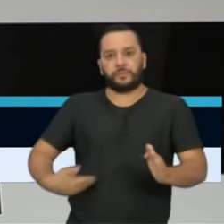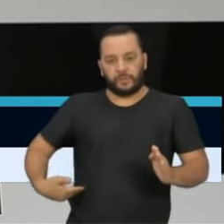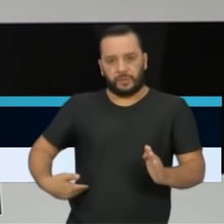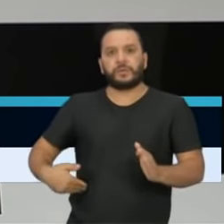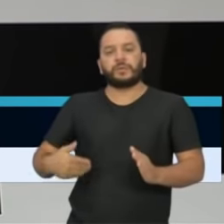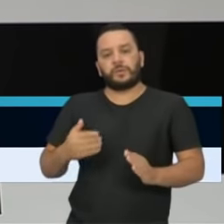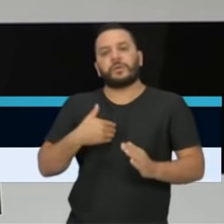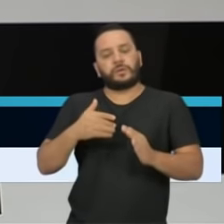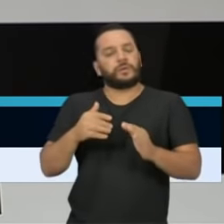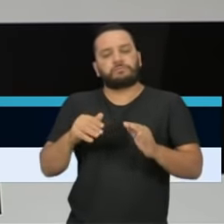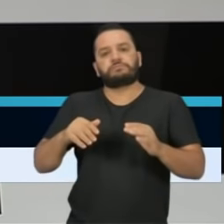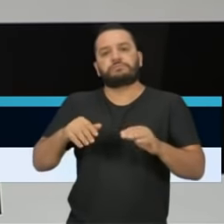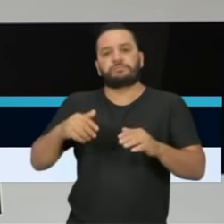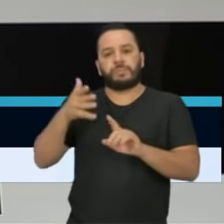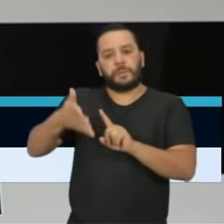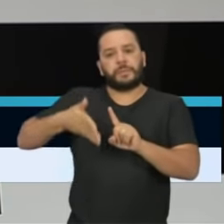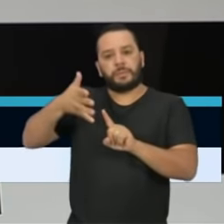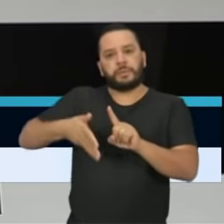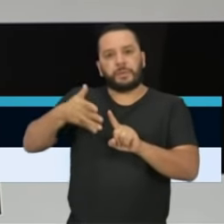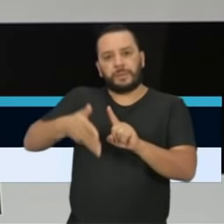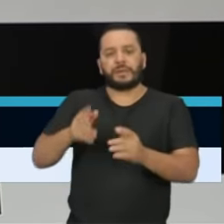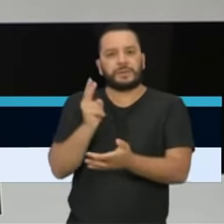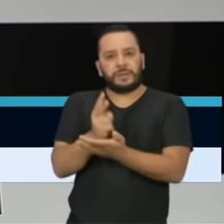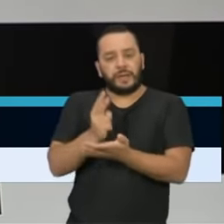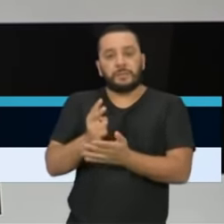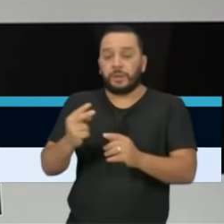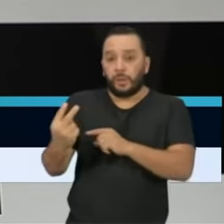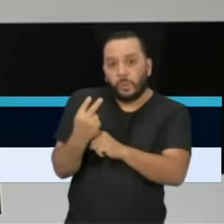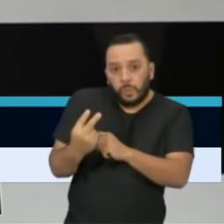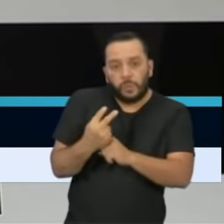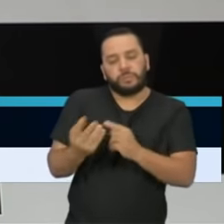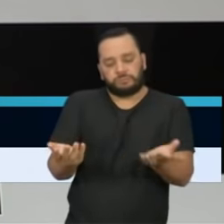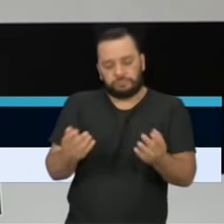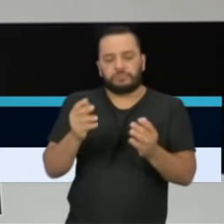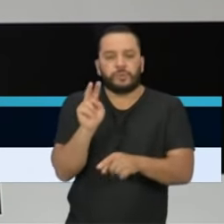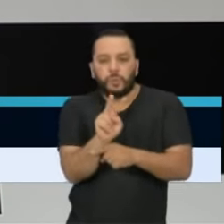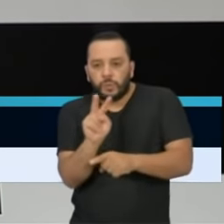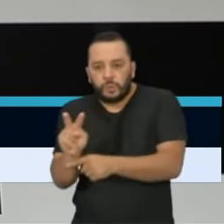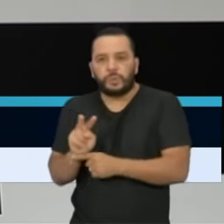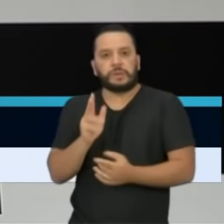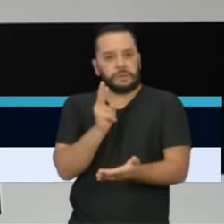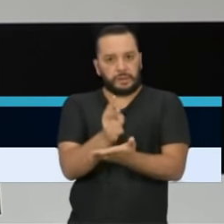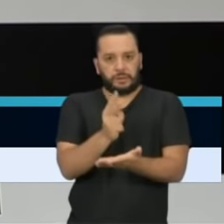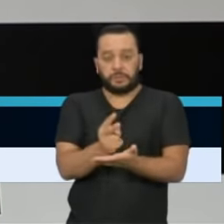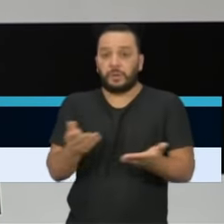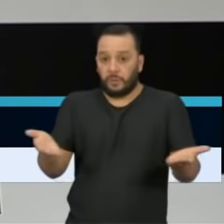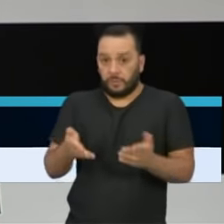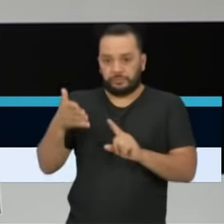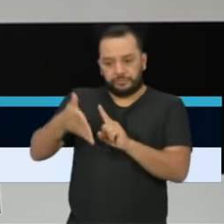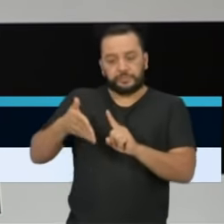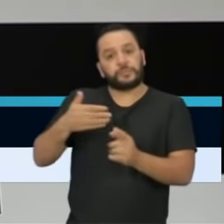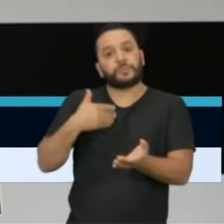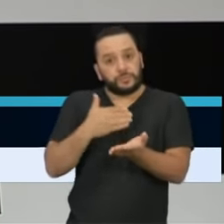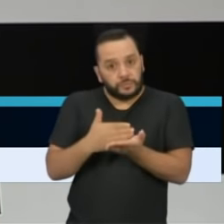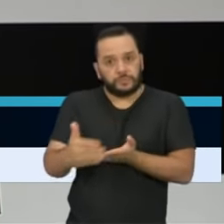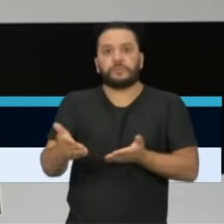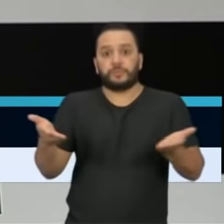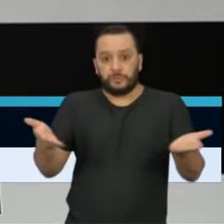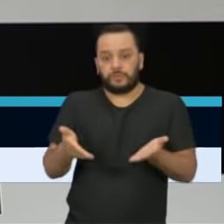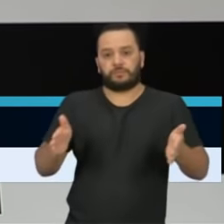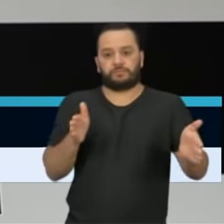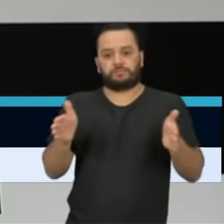devidos resguardos. Nas informações iniciais dessa coletiva, quero lembrar que hoje começa a quarentena decretada pelo Governo